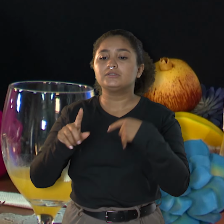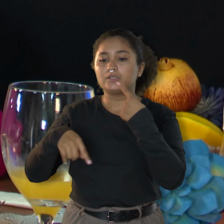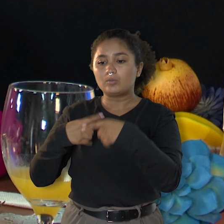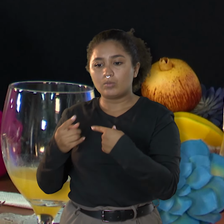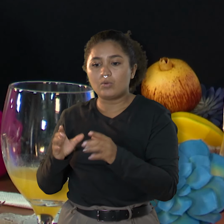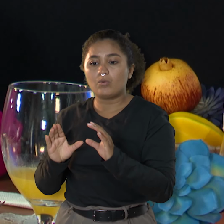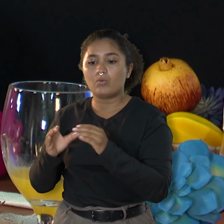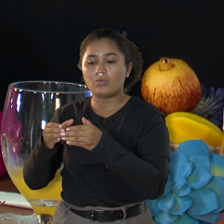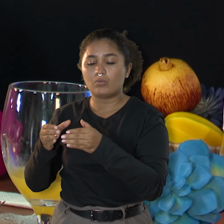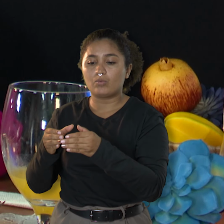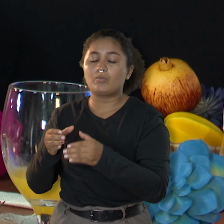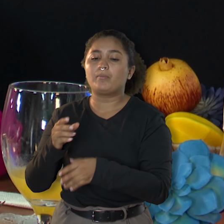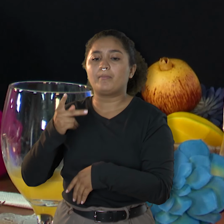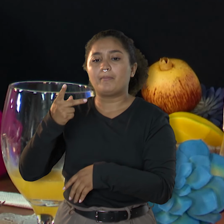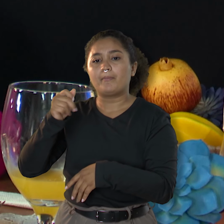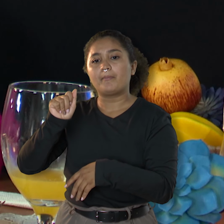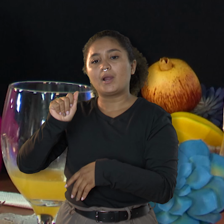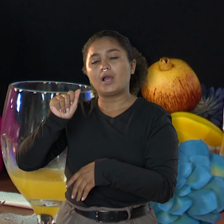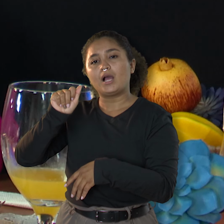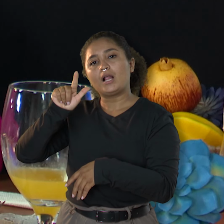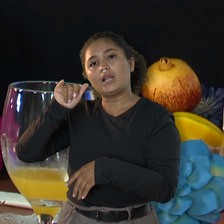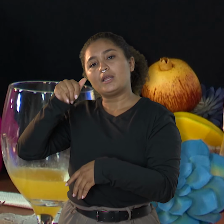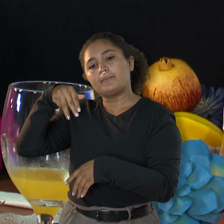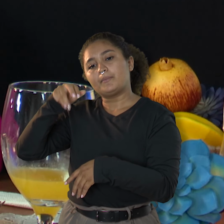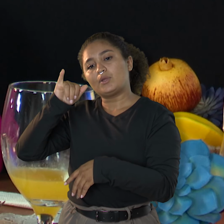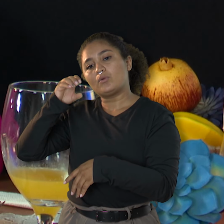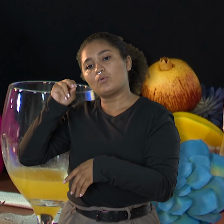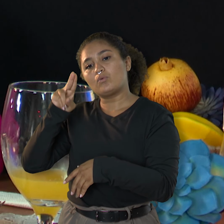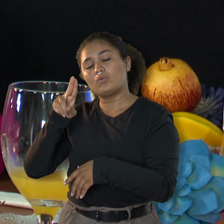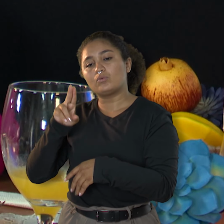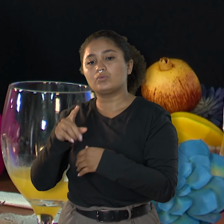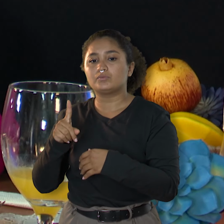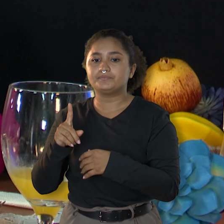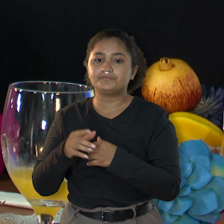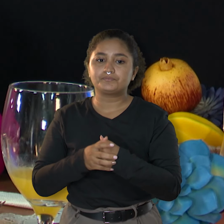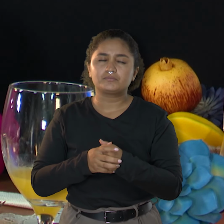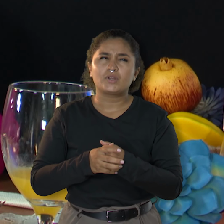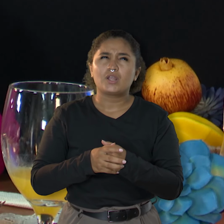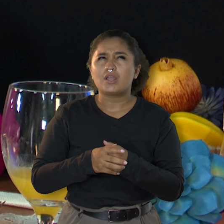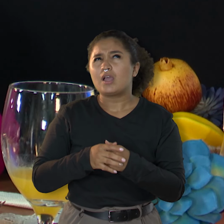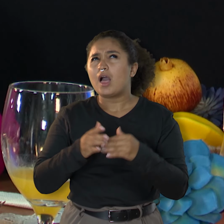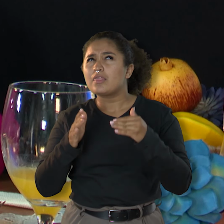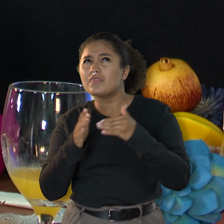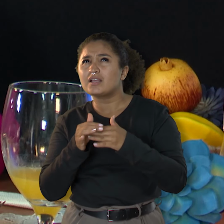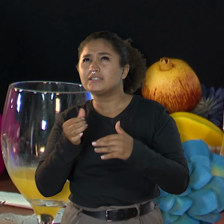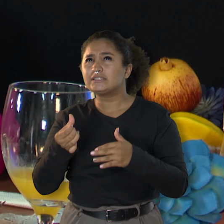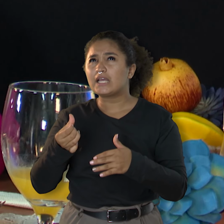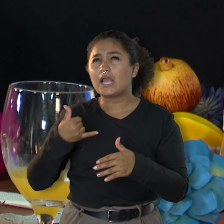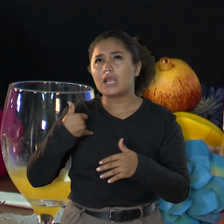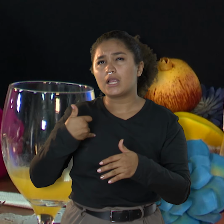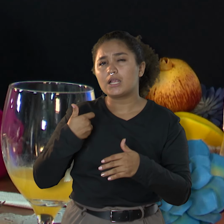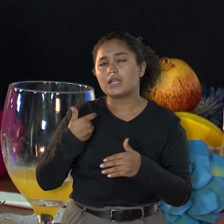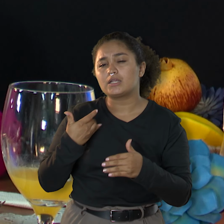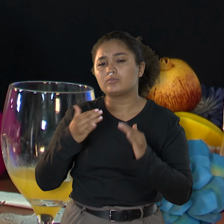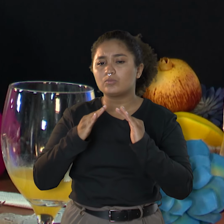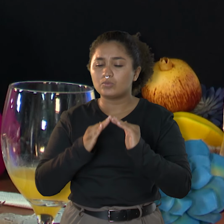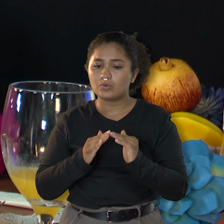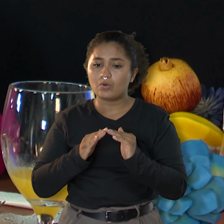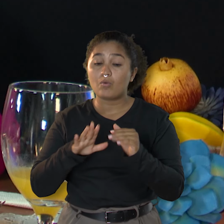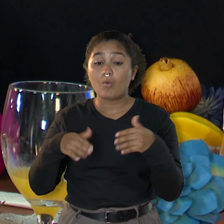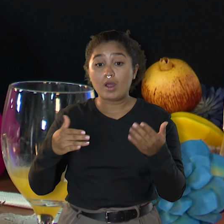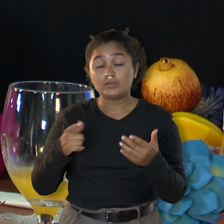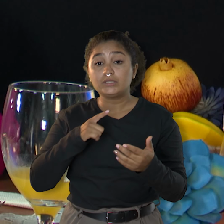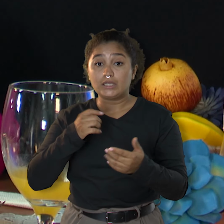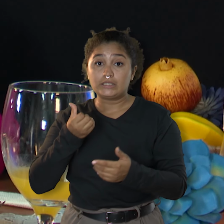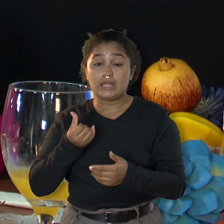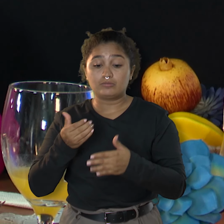até o tribunal faz alguns trabalhos lá. Então eu passei uma parte da infância lá. Quanto tempo? Eu fiquei até os 6 anos, mais ou menos. Porque quando a gente chega em idade